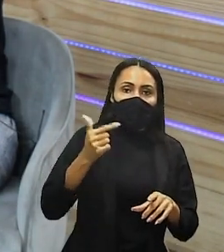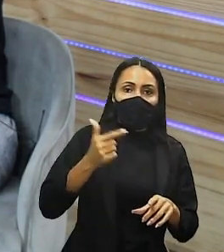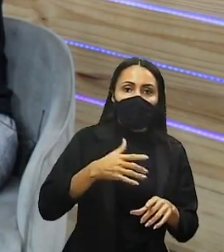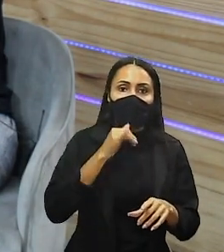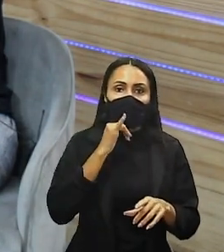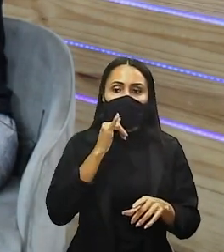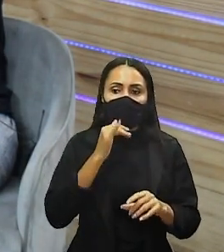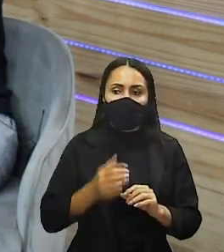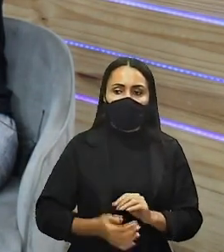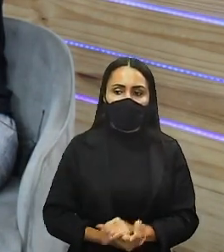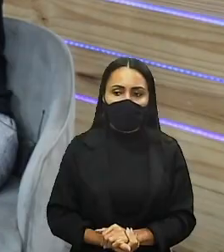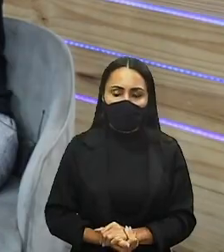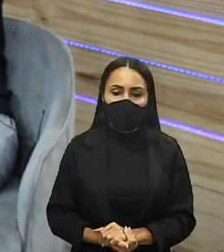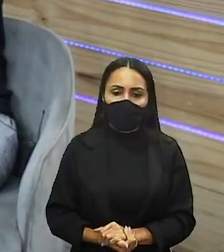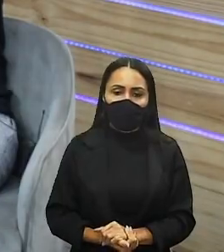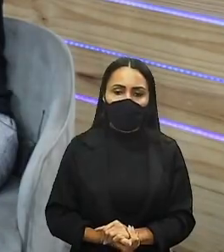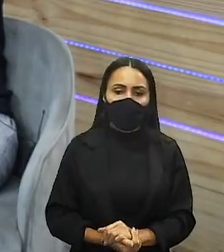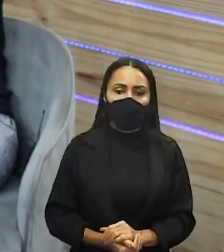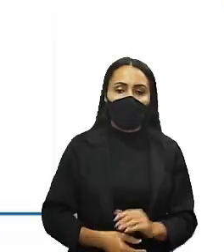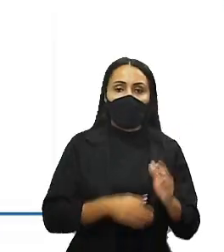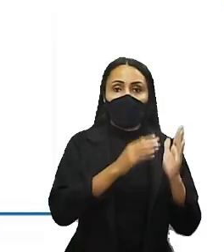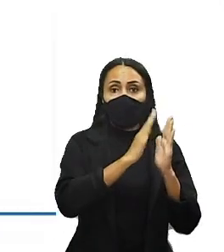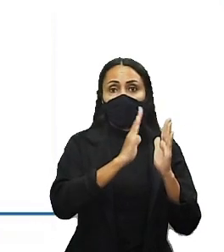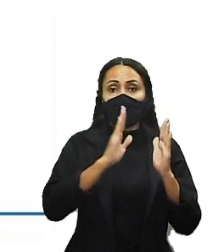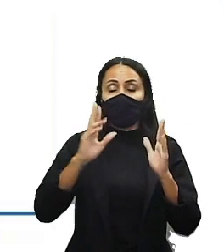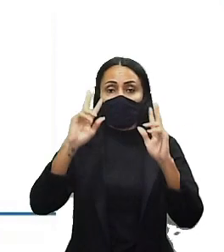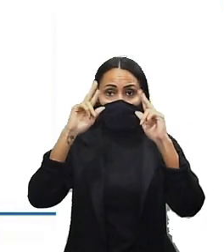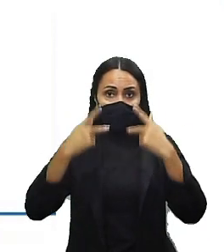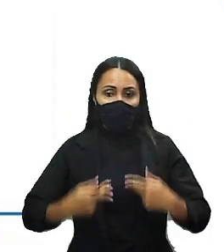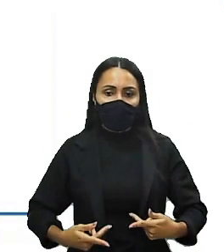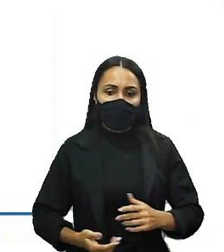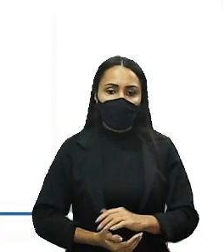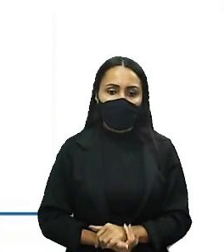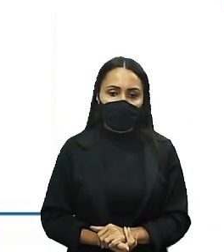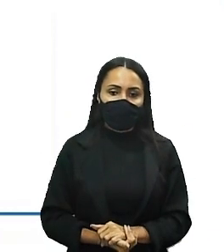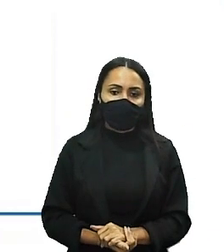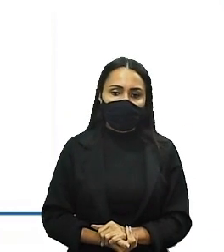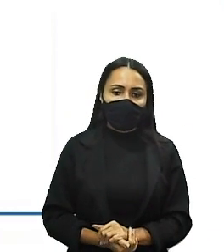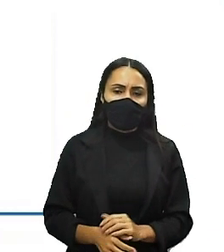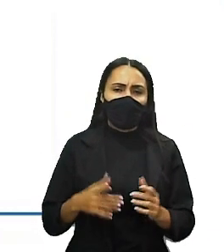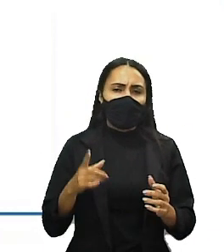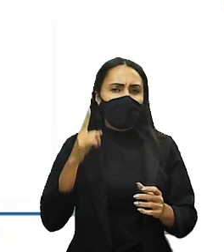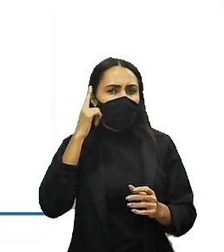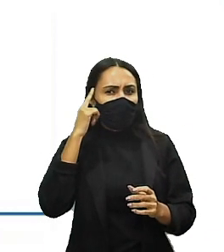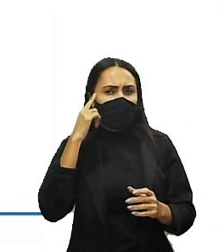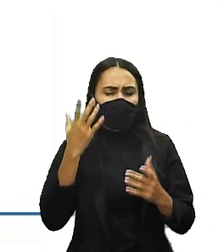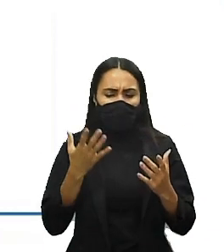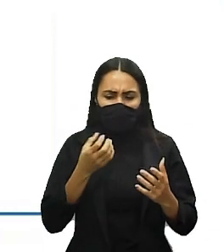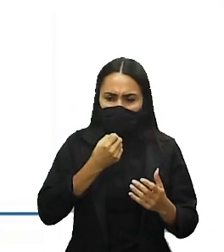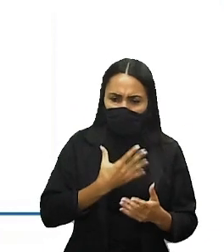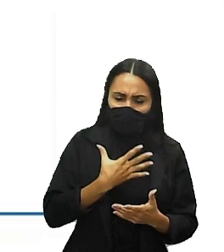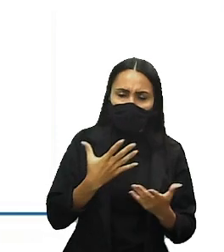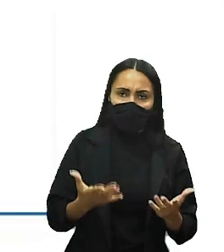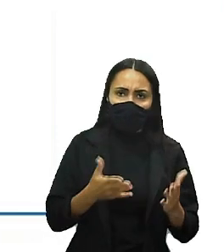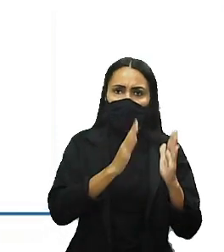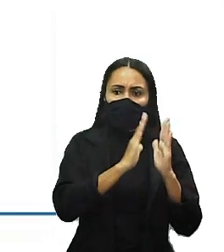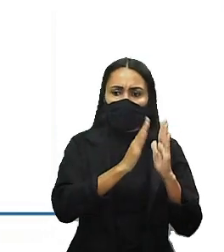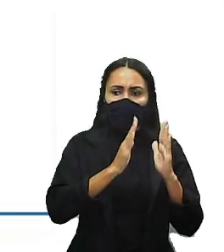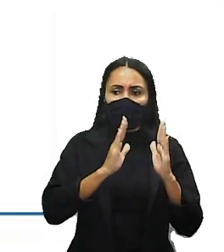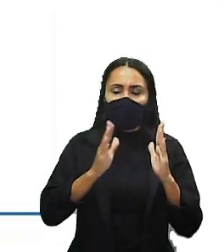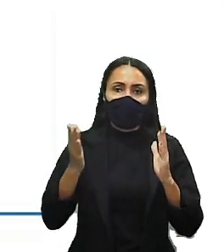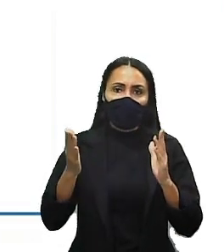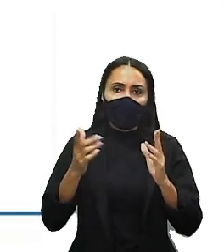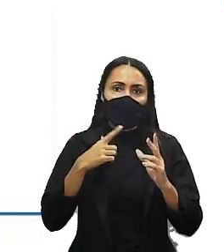exemplo interessante a biblioteca humana. Imagina que delícia você tem uma biblioteca onde os livros